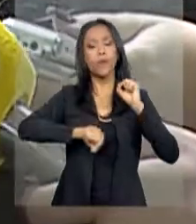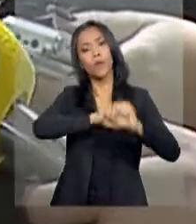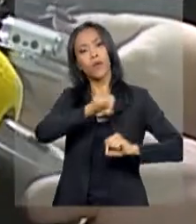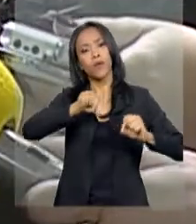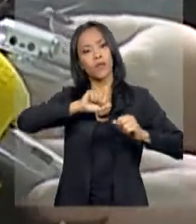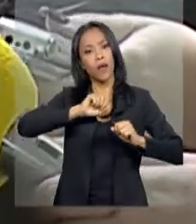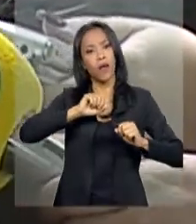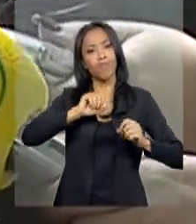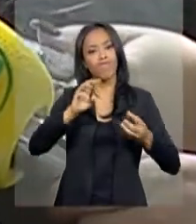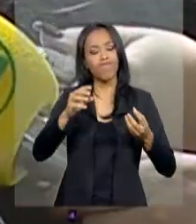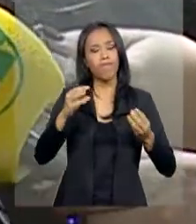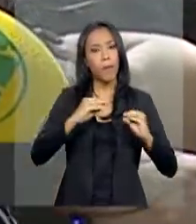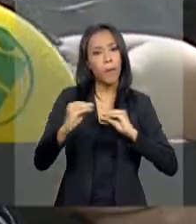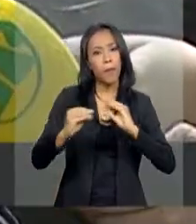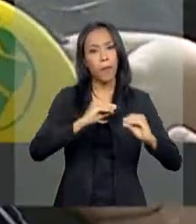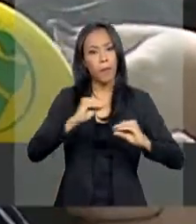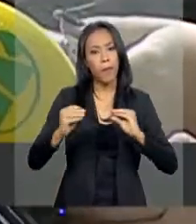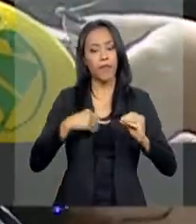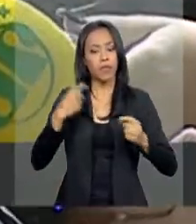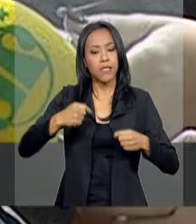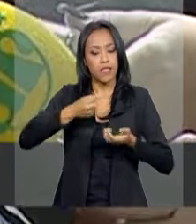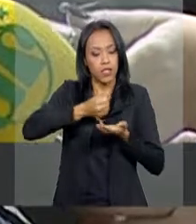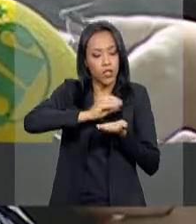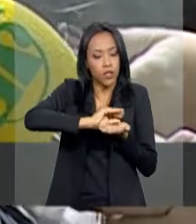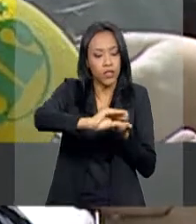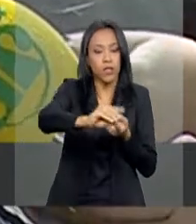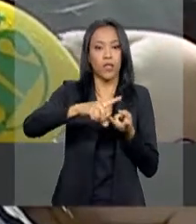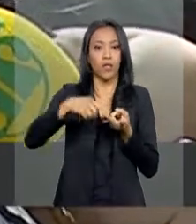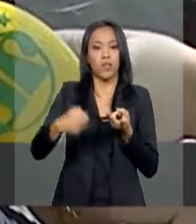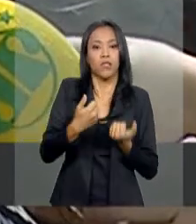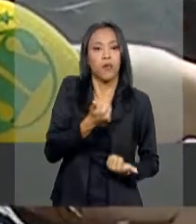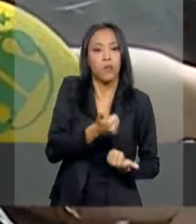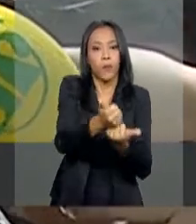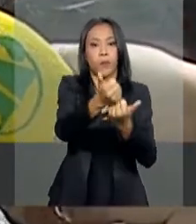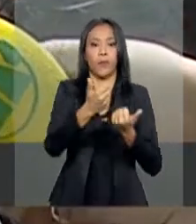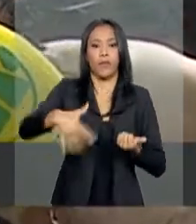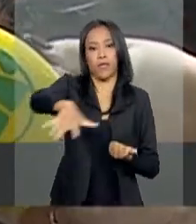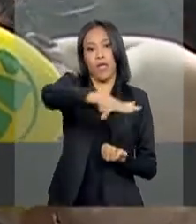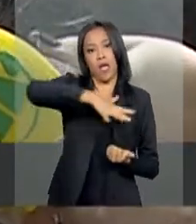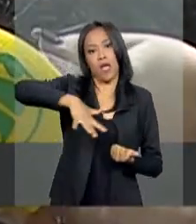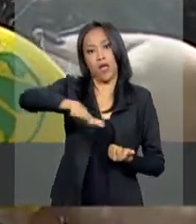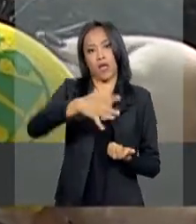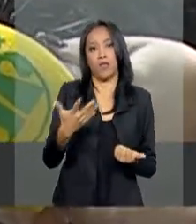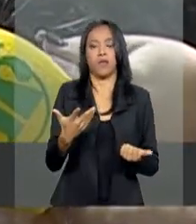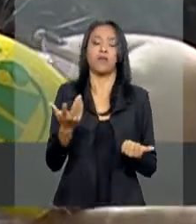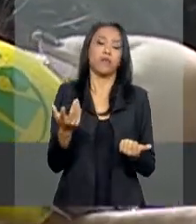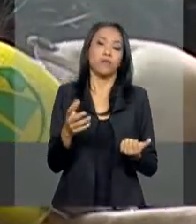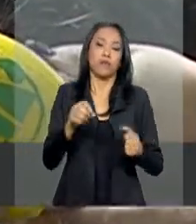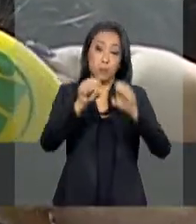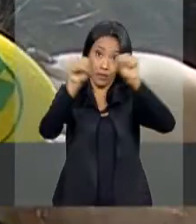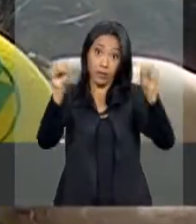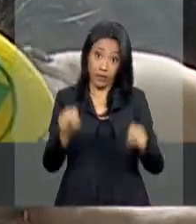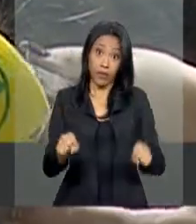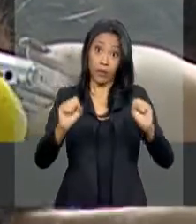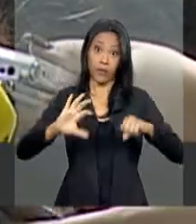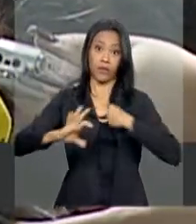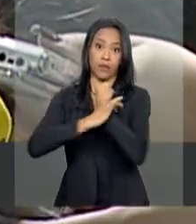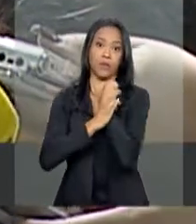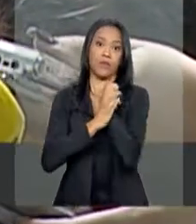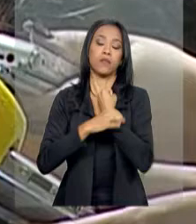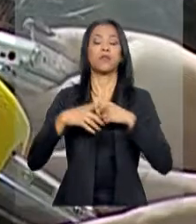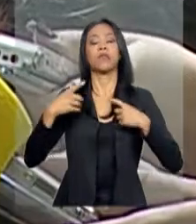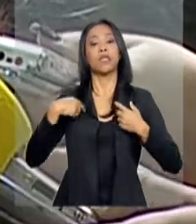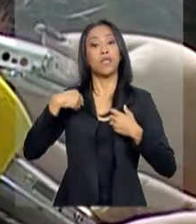de investimento de apoio ao sistema de segurança pública é uma visão de que a educação precisa